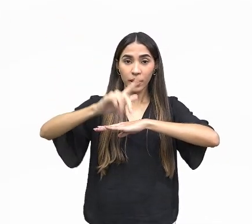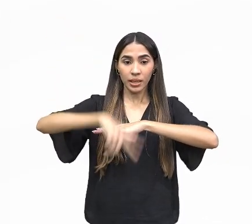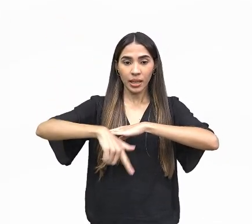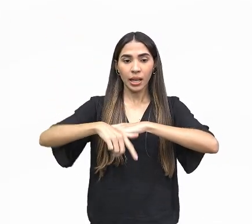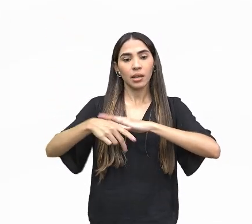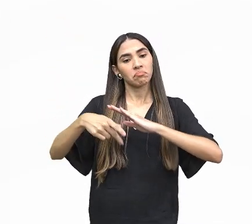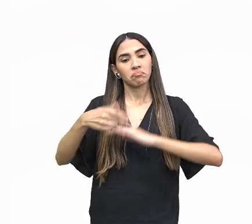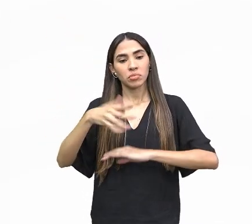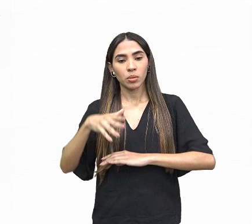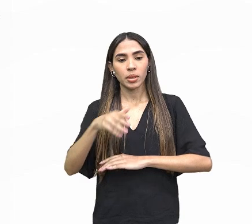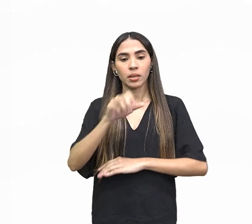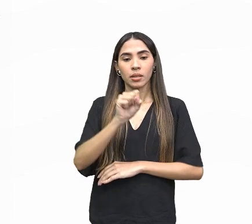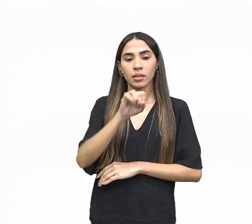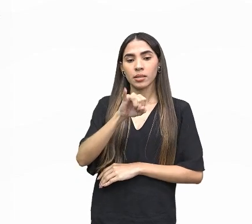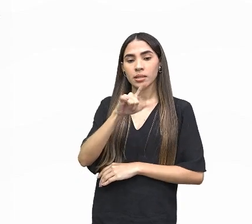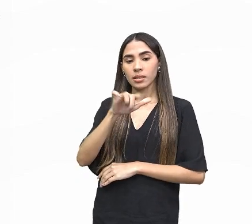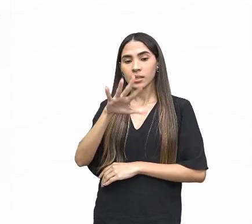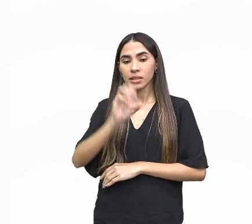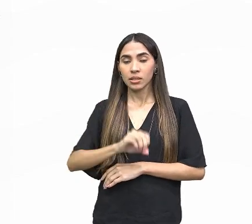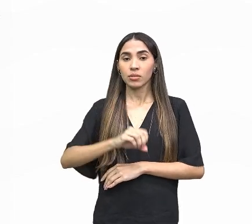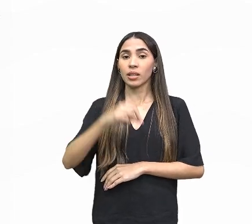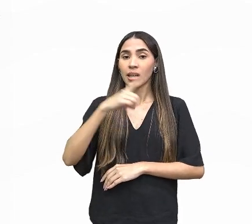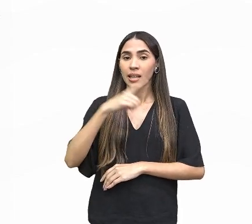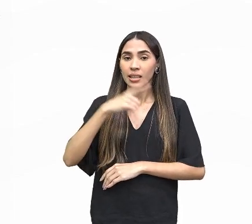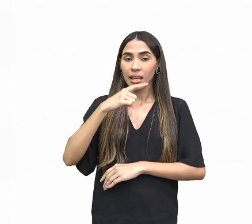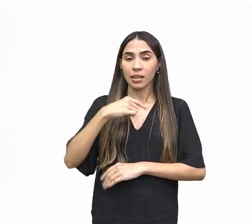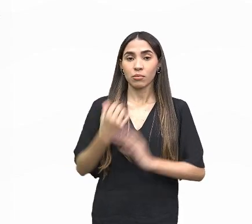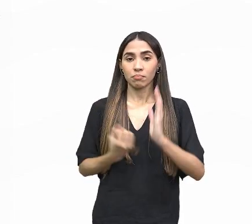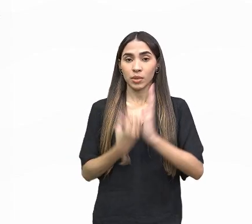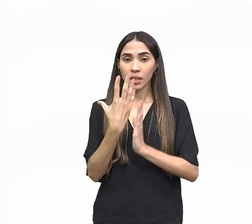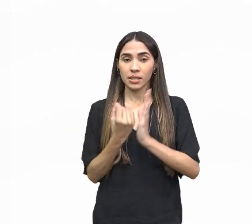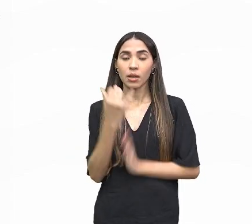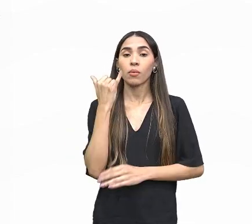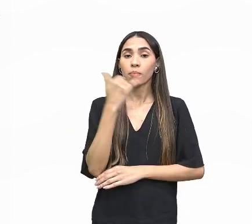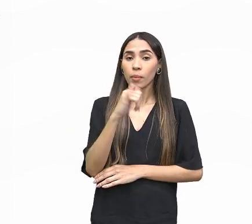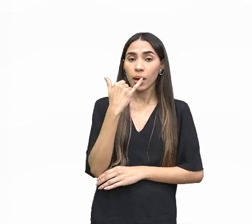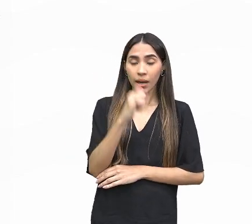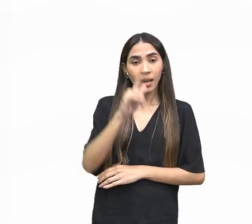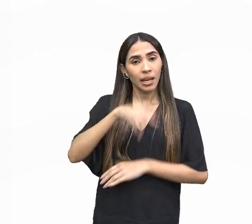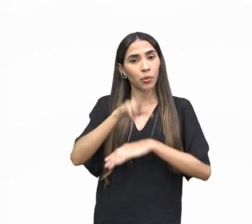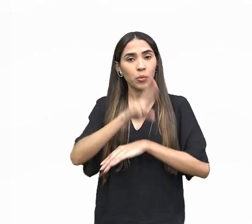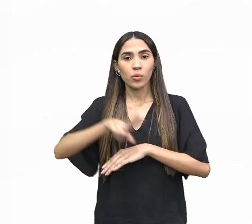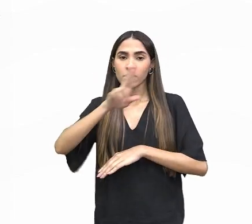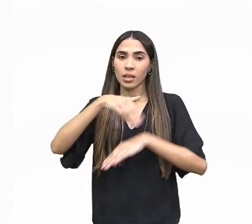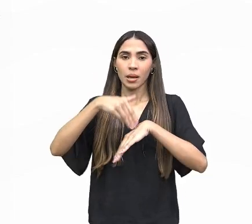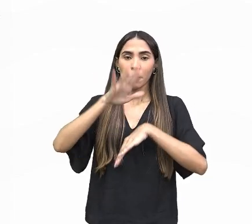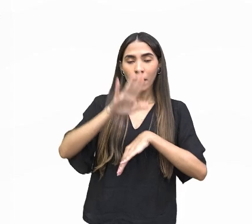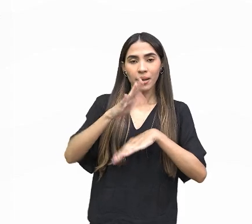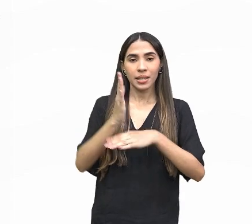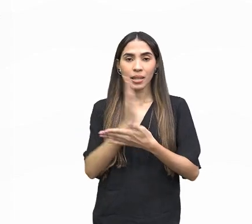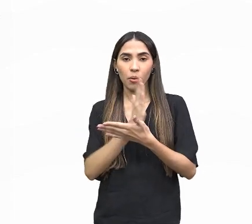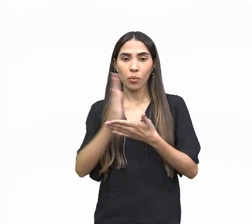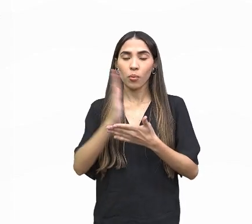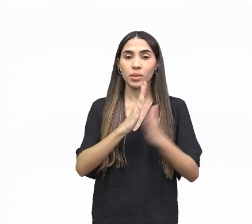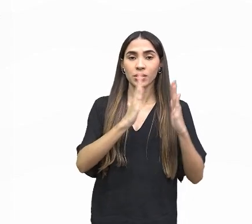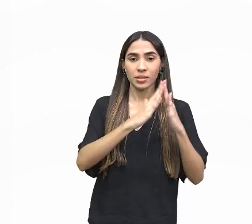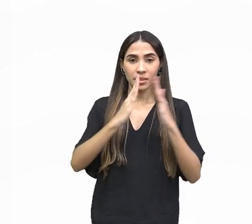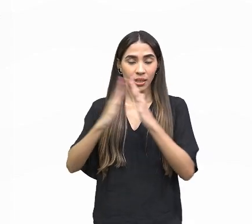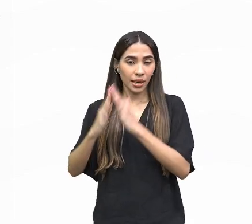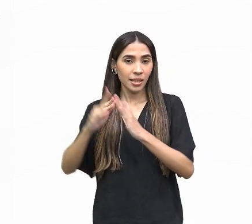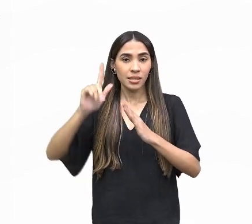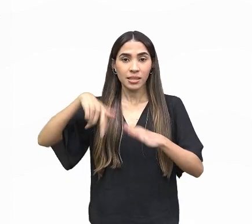silício, gerando eletricidade diretamente. Essas são muito utilizadas atualmente em algumas residências